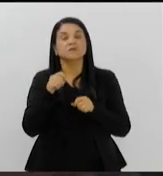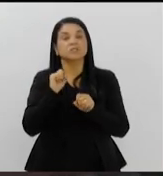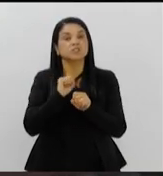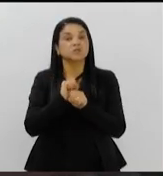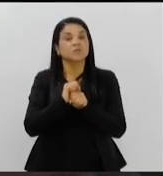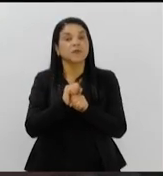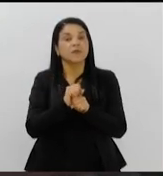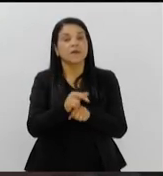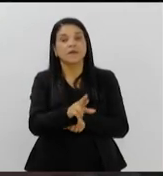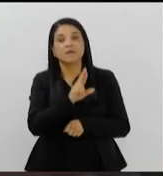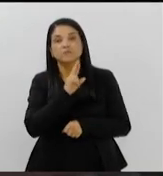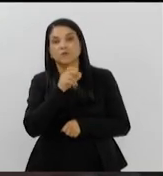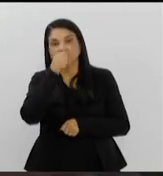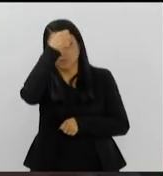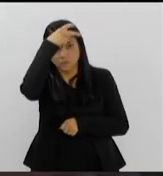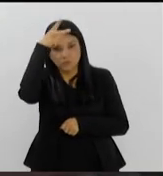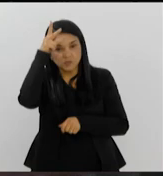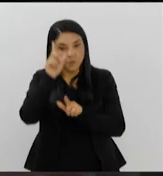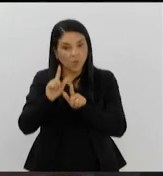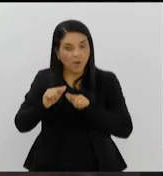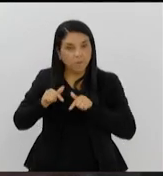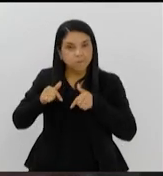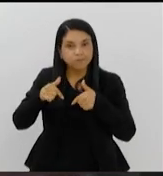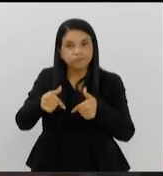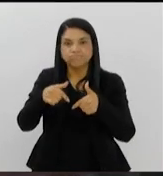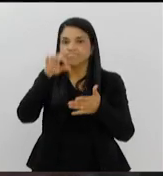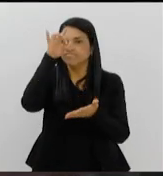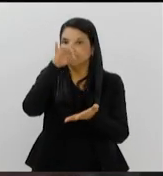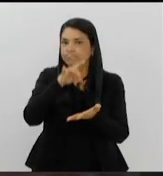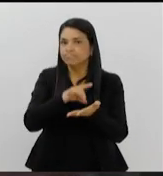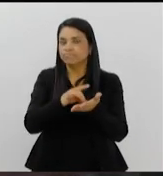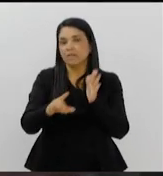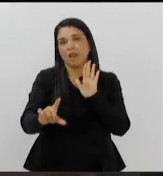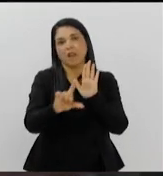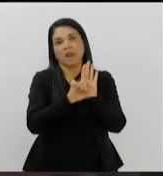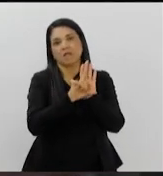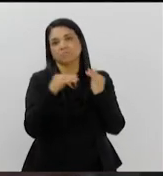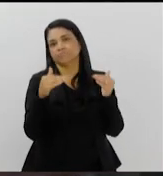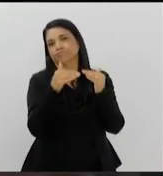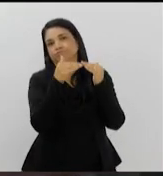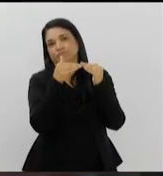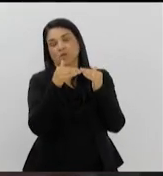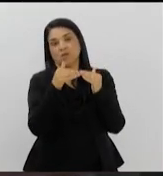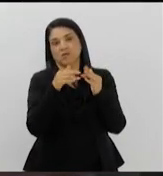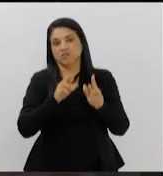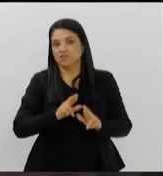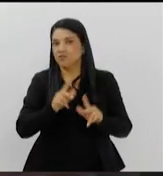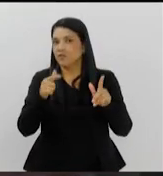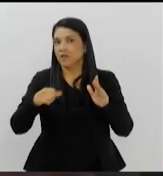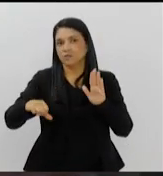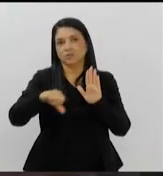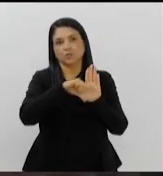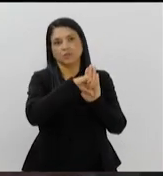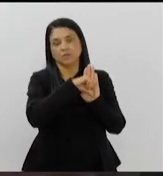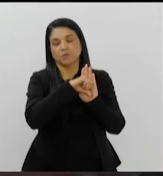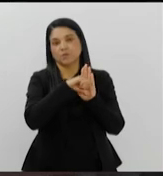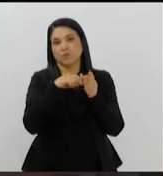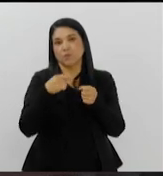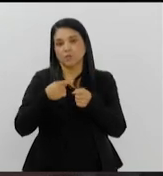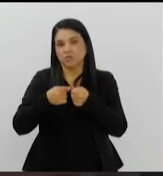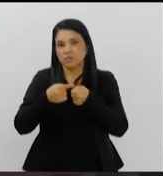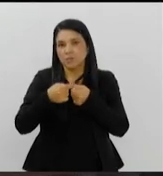município tenha uma atuação legítima, legal e não criminosa, como foi feito no município de